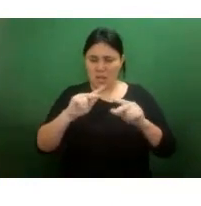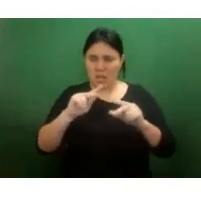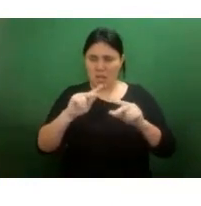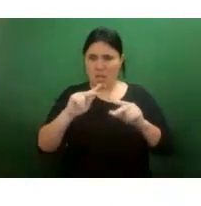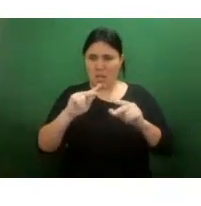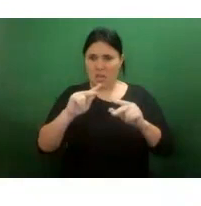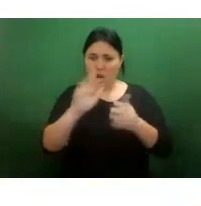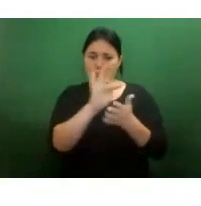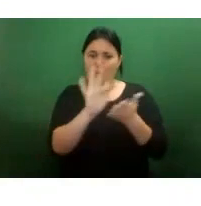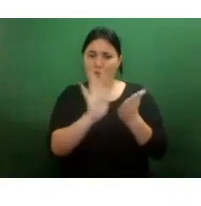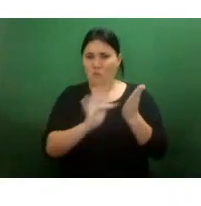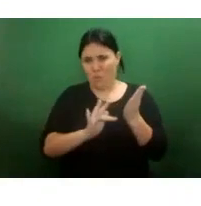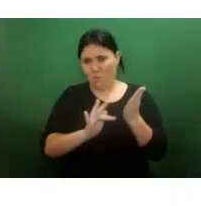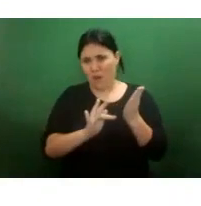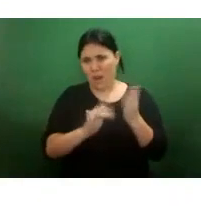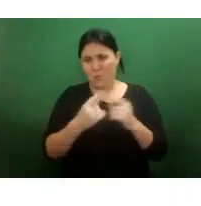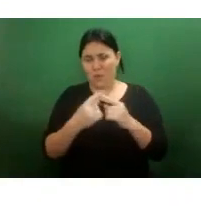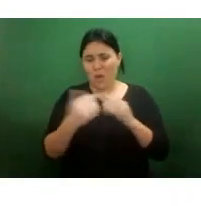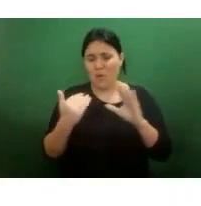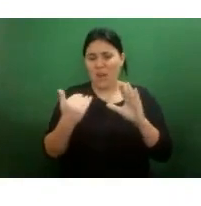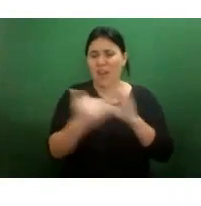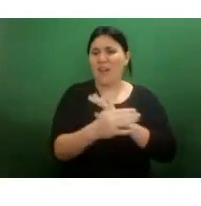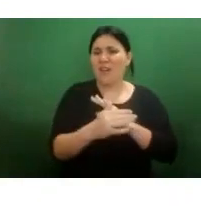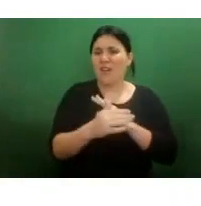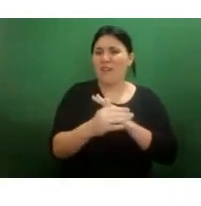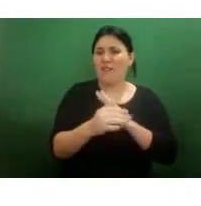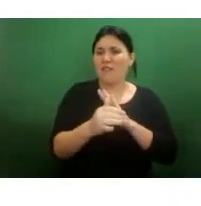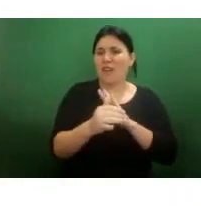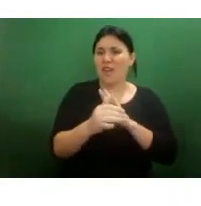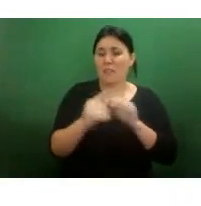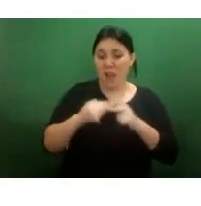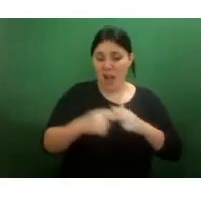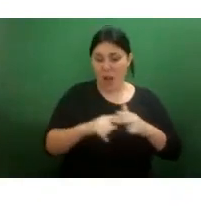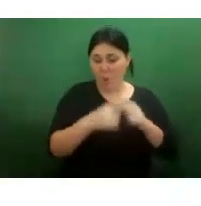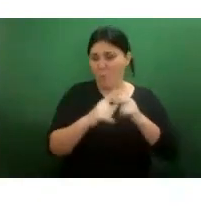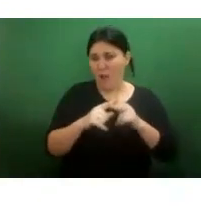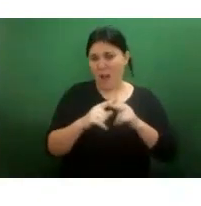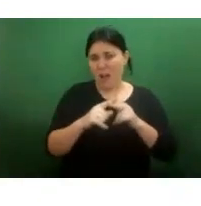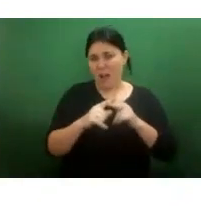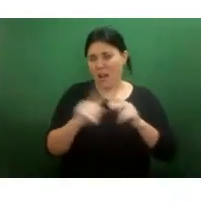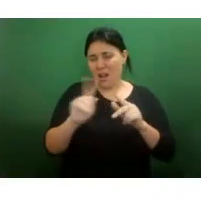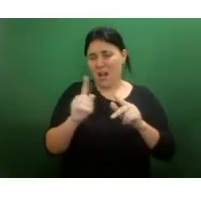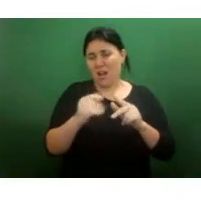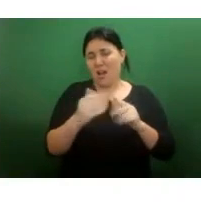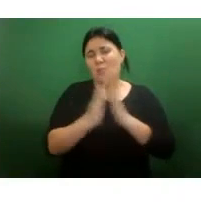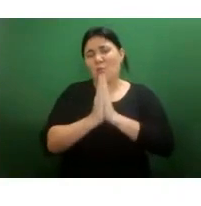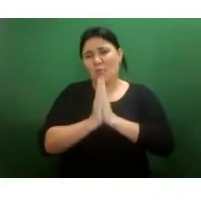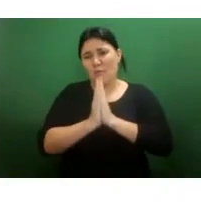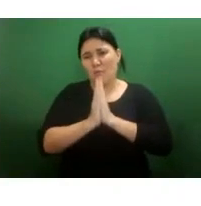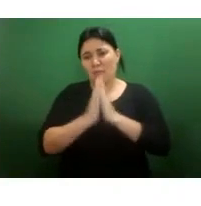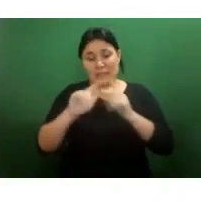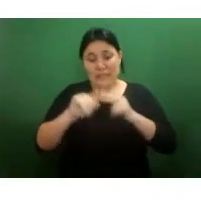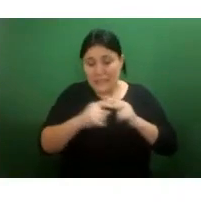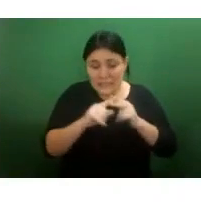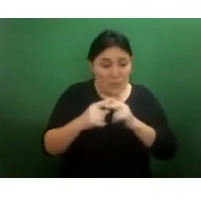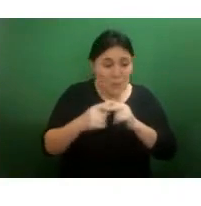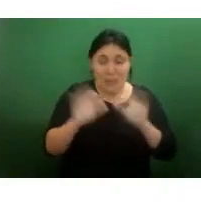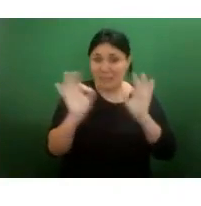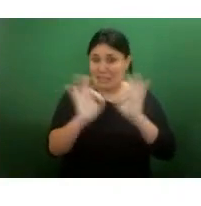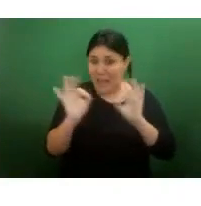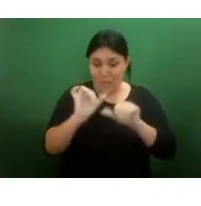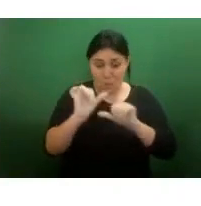formulário de edição, em vez de enviar o link fechado para vocês. Por favor, peço encarecidamente que não alterem o formulário. Eu vou